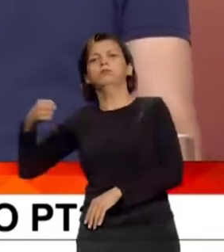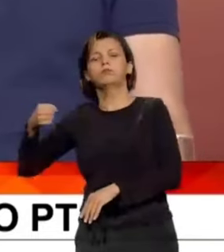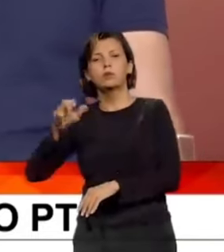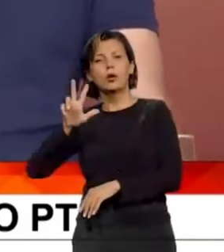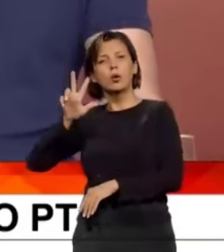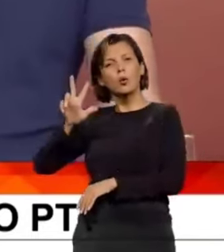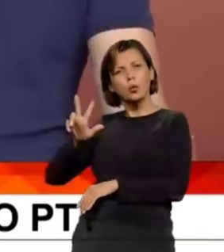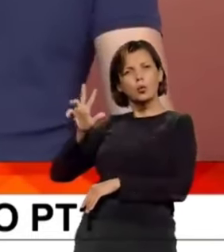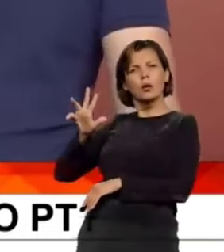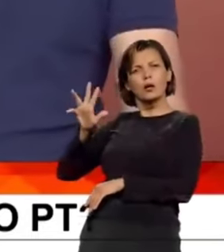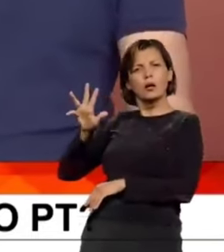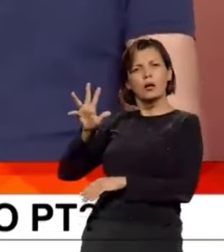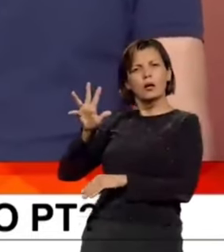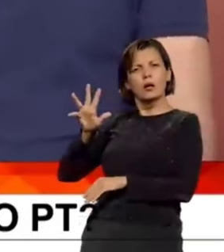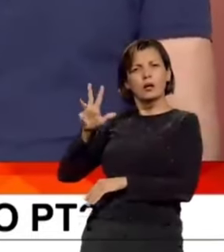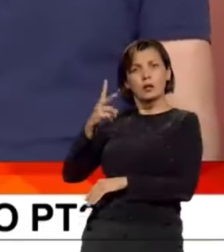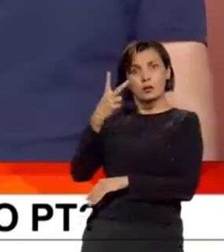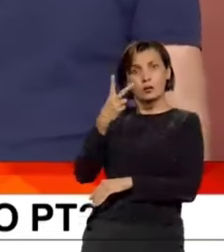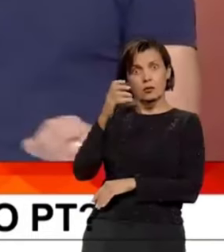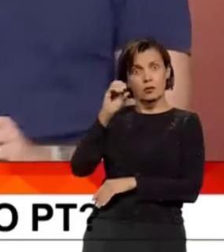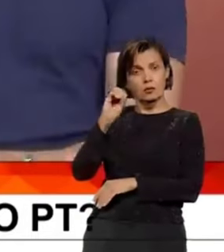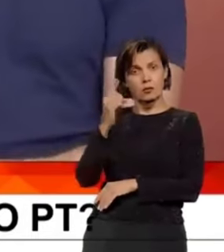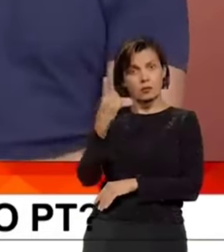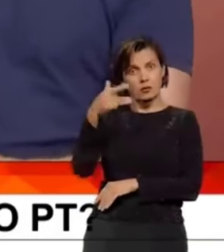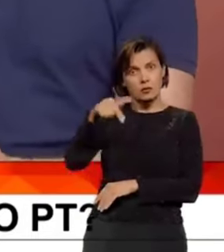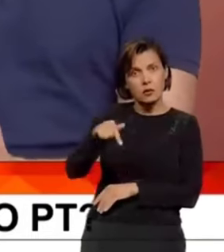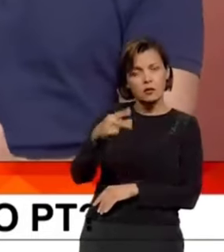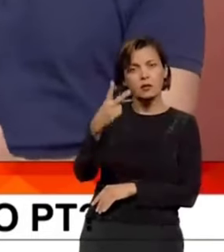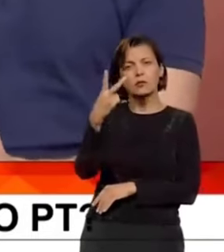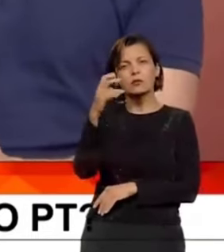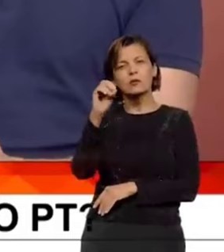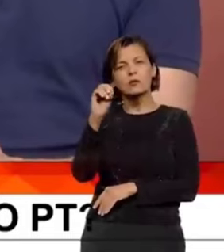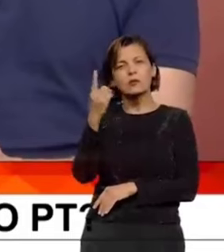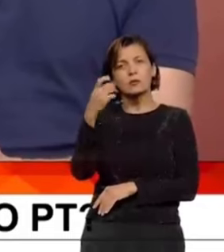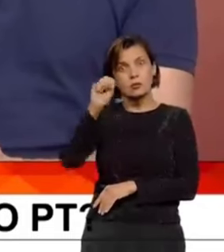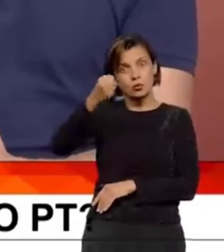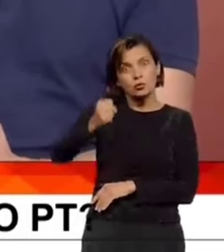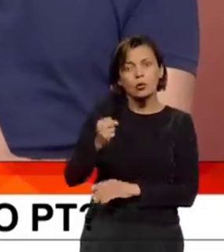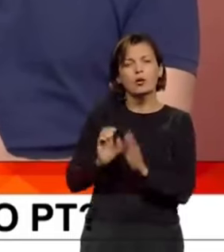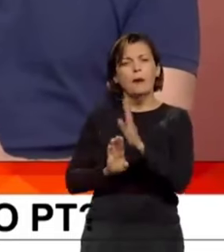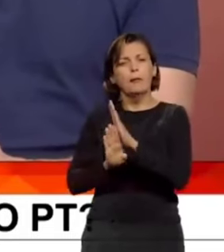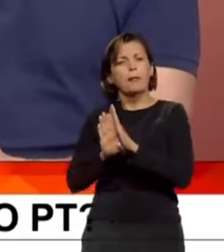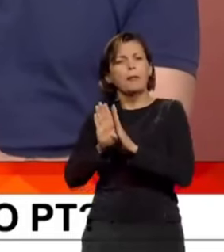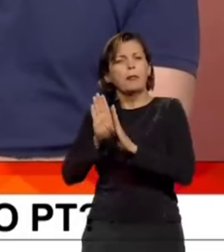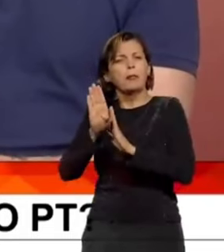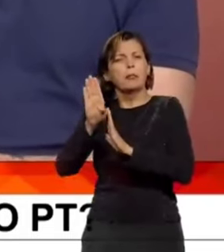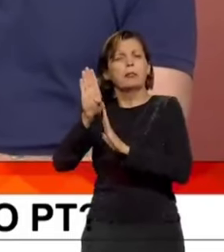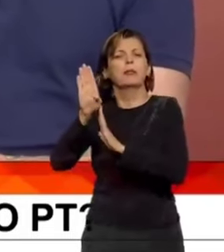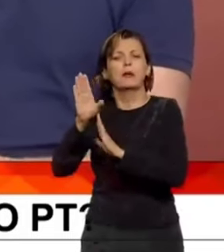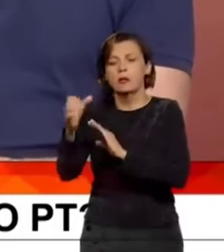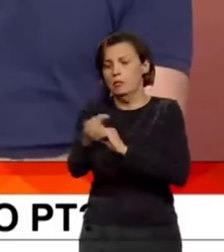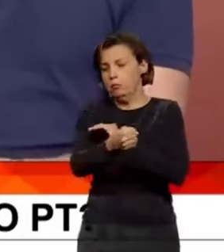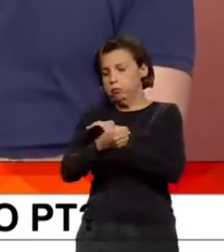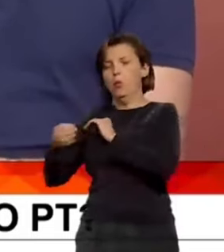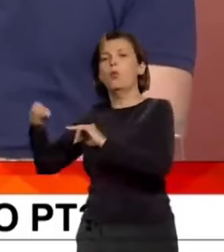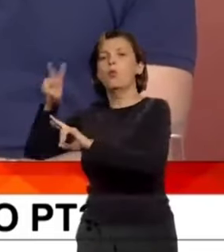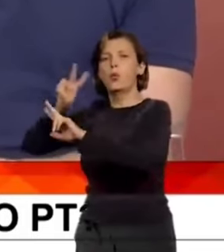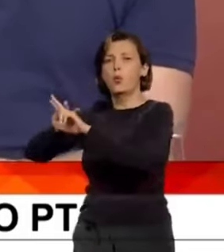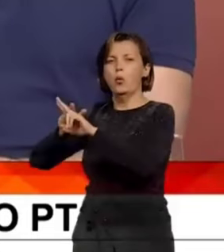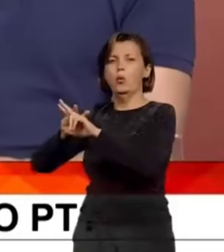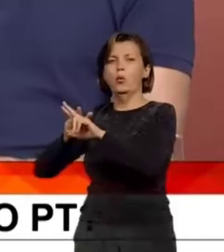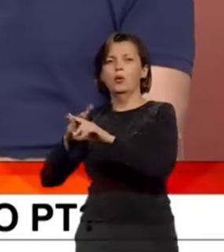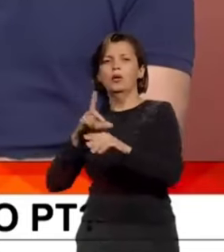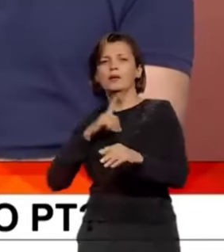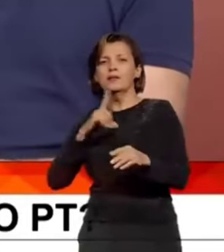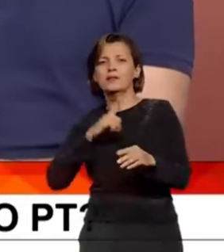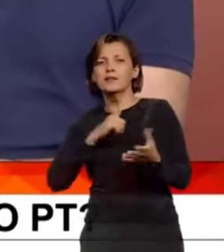figurava como líder nas pesquisas em 2017 e 2018 precisava tirar o Lula das eleições então inventaram